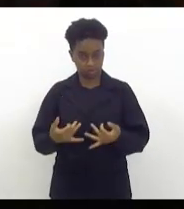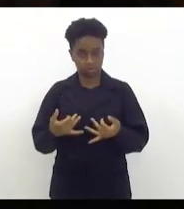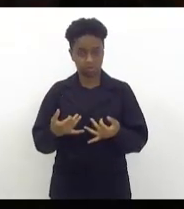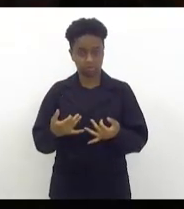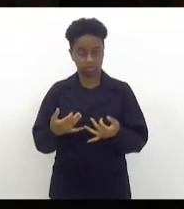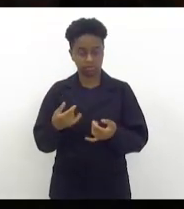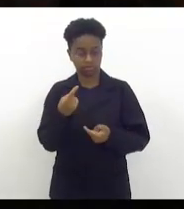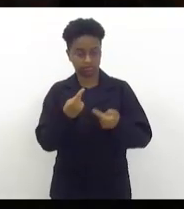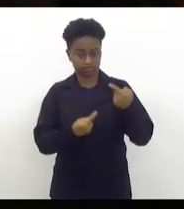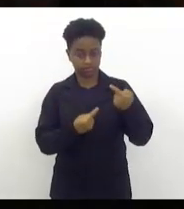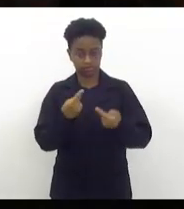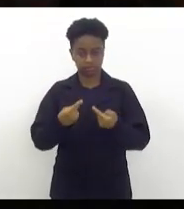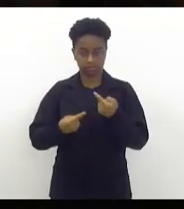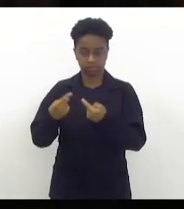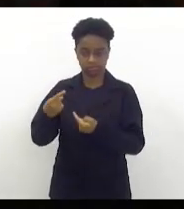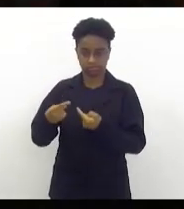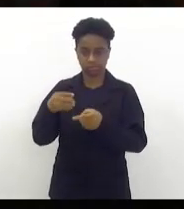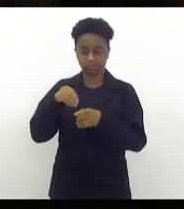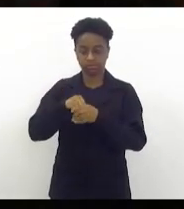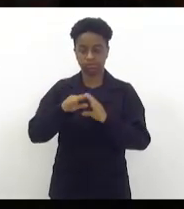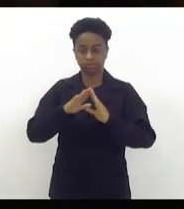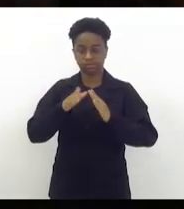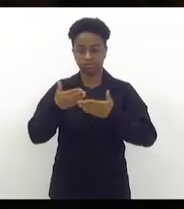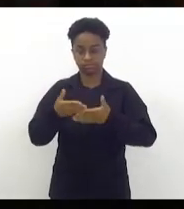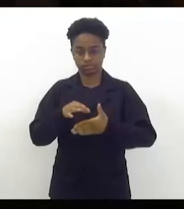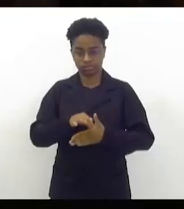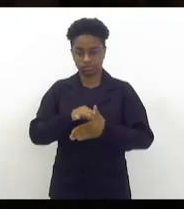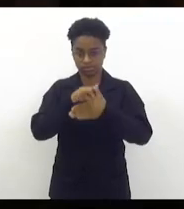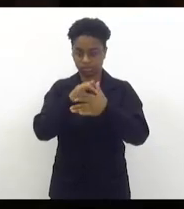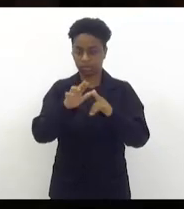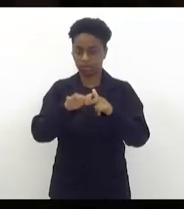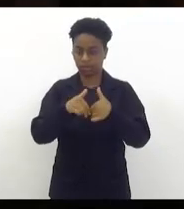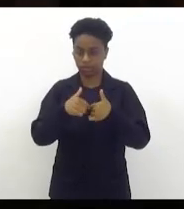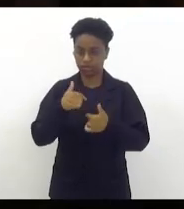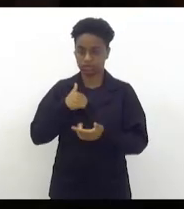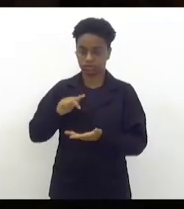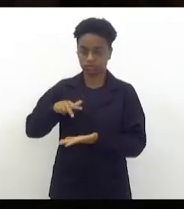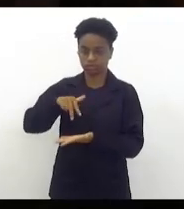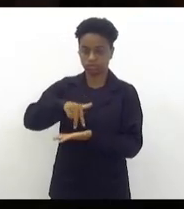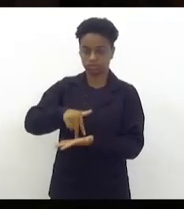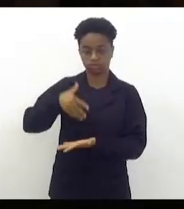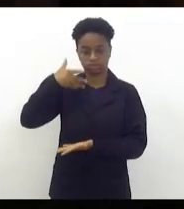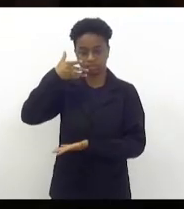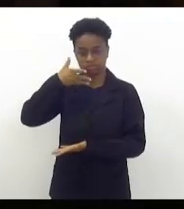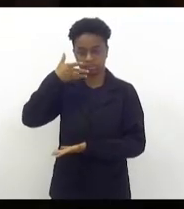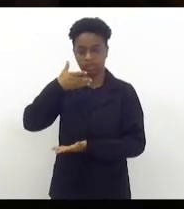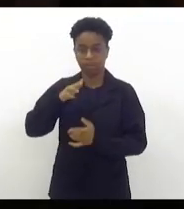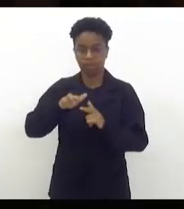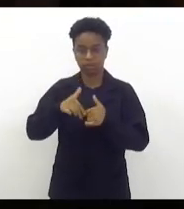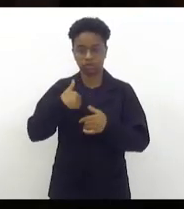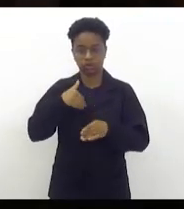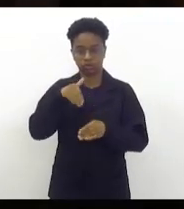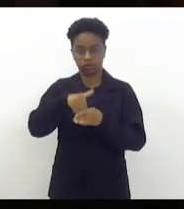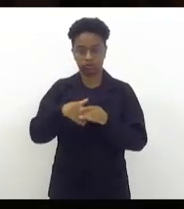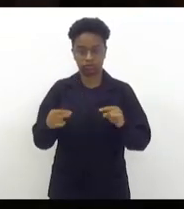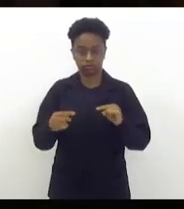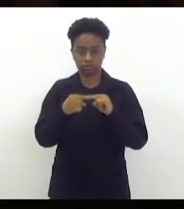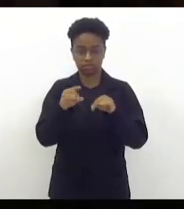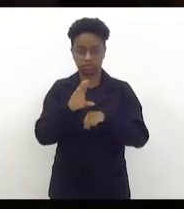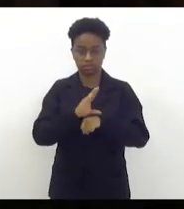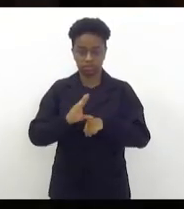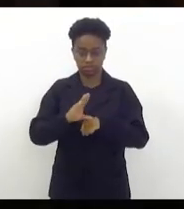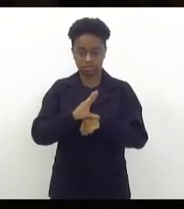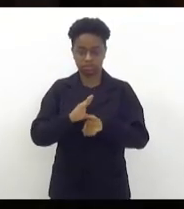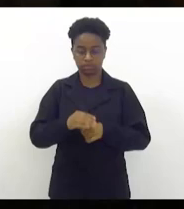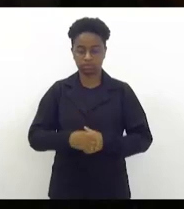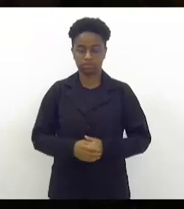de debate no Colégio de Líderes, por isso que eu fiz questão de dar o voto ali pela constitucionalidade dessa